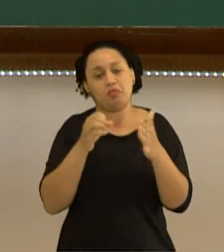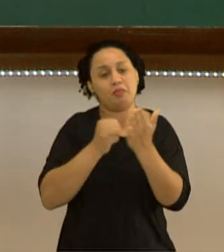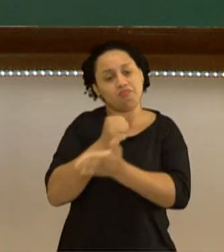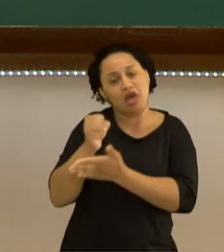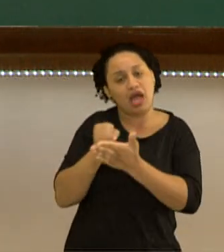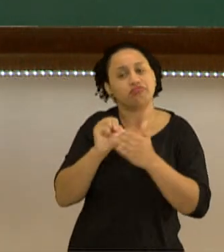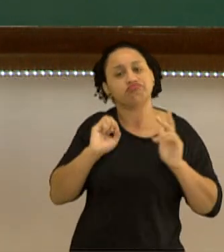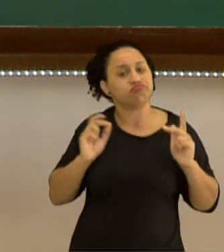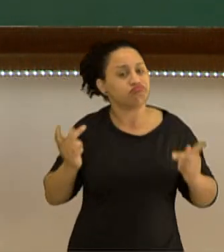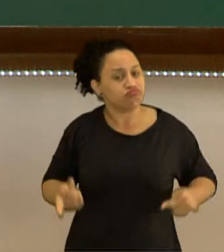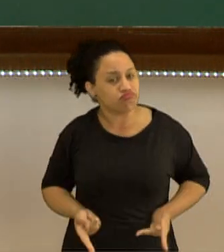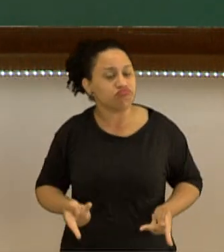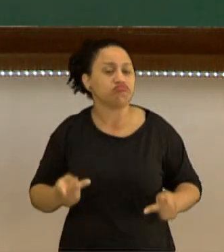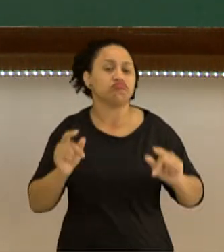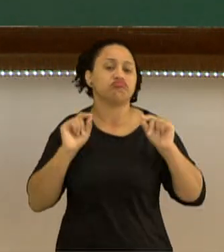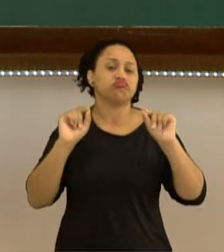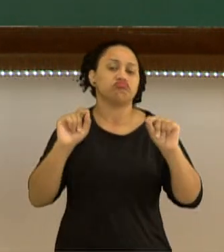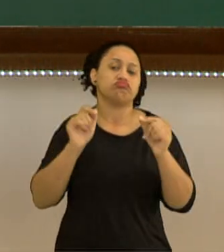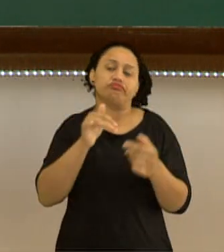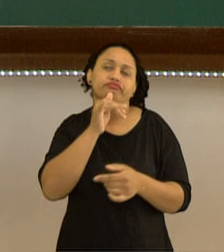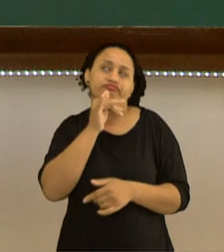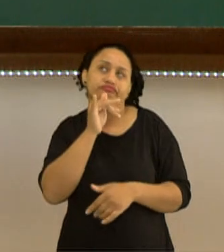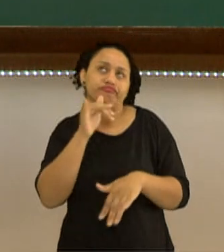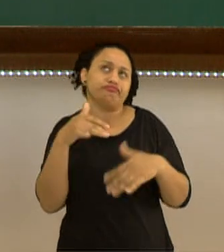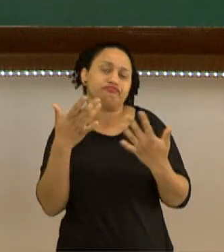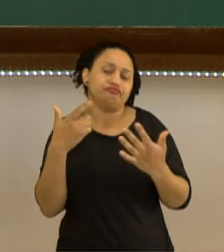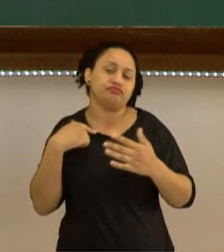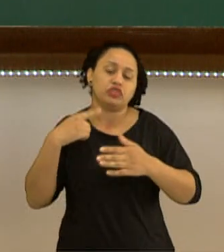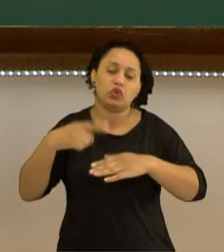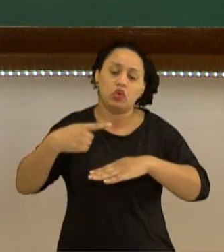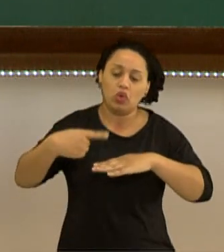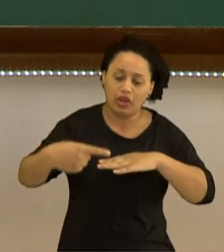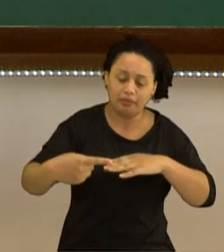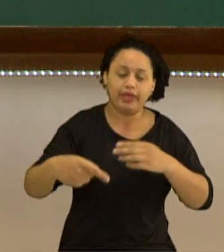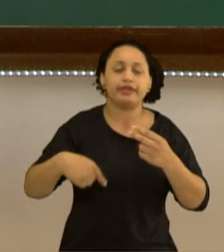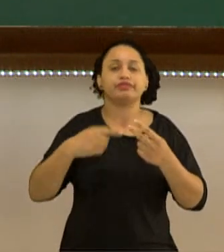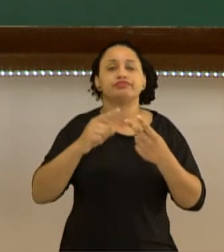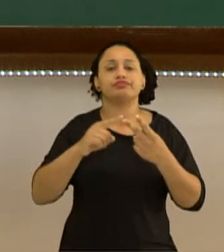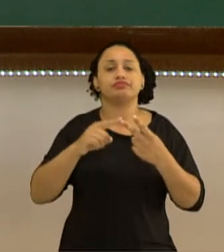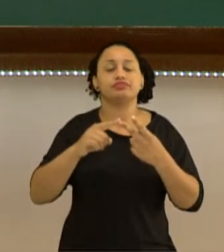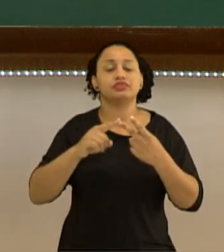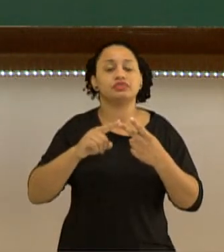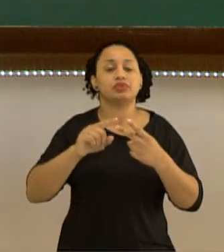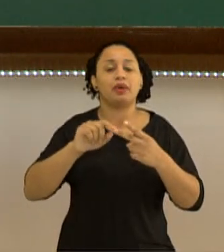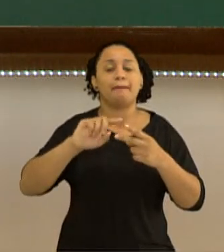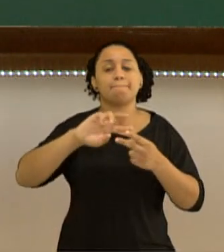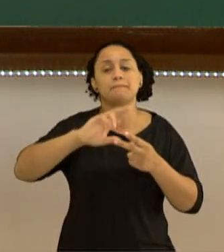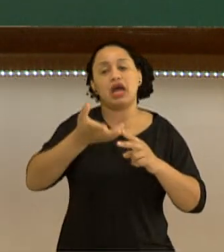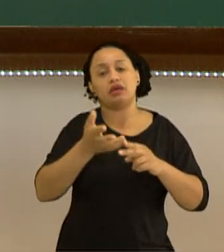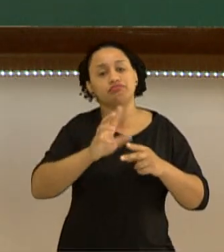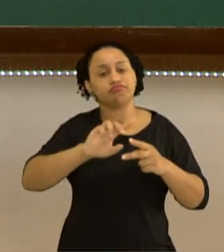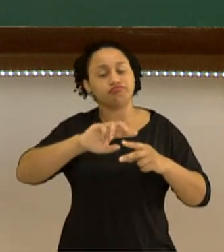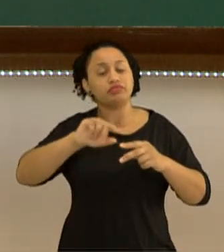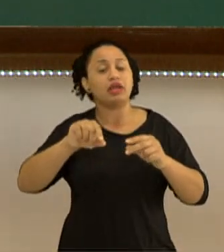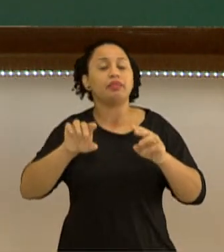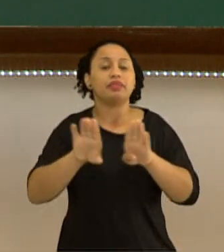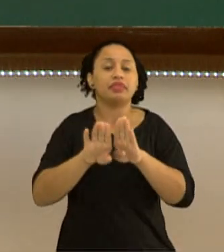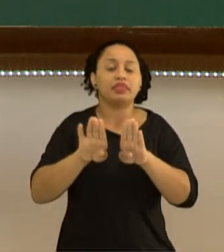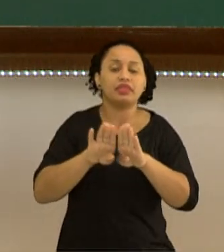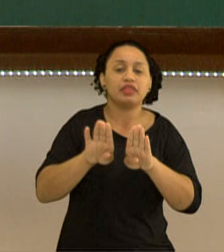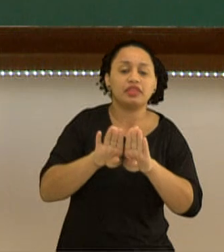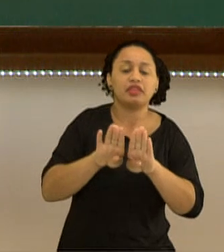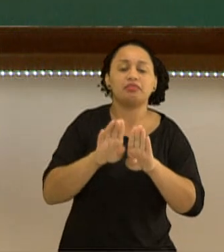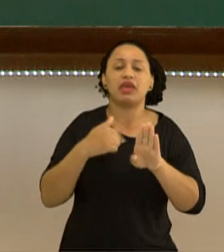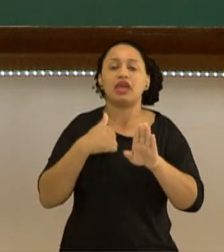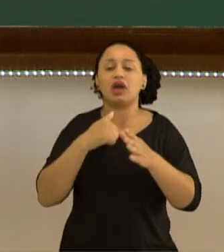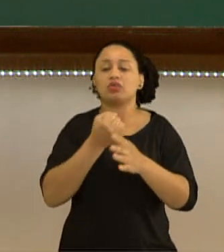humano, como, por exemplo, o rolamento, estrela, parada de mão, ponte, vela,